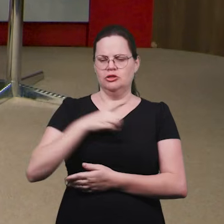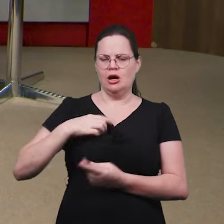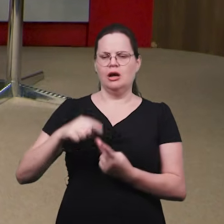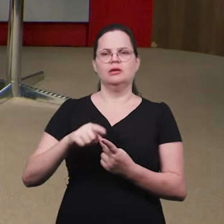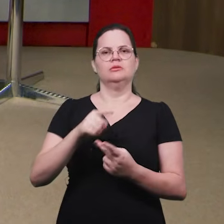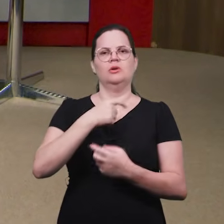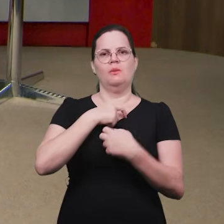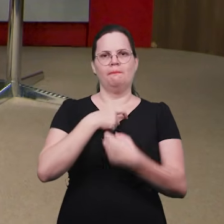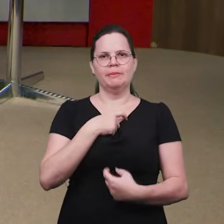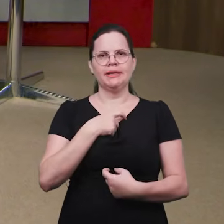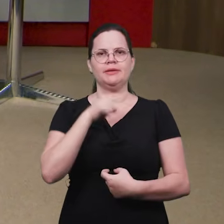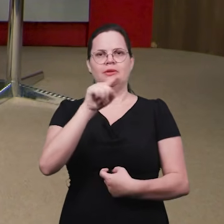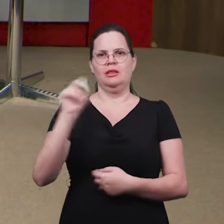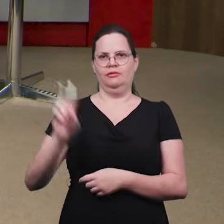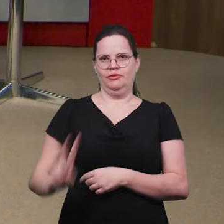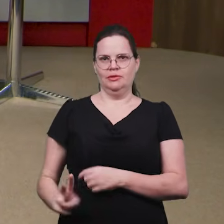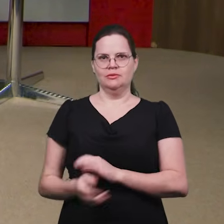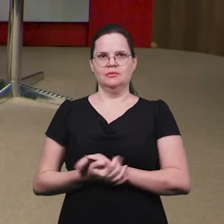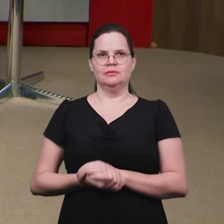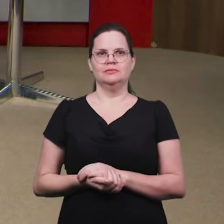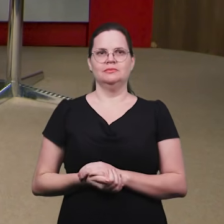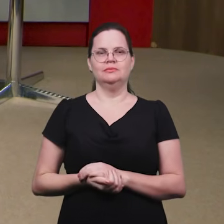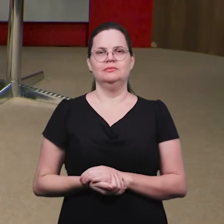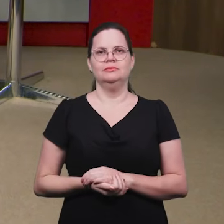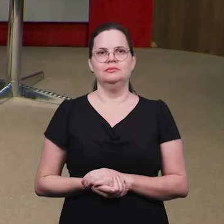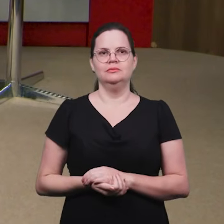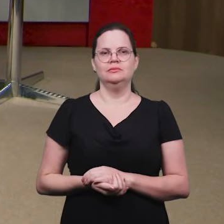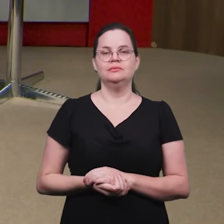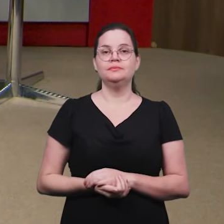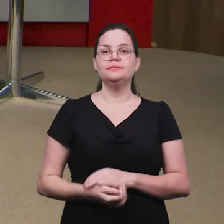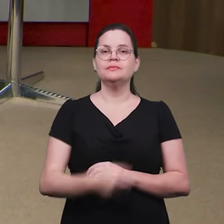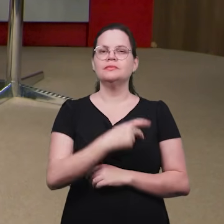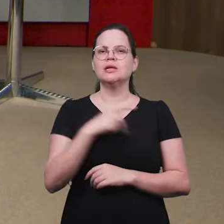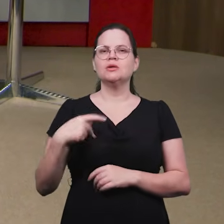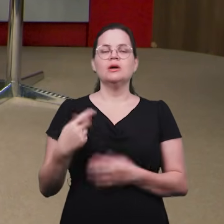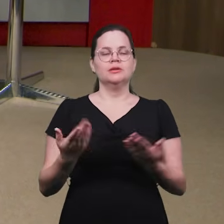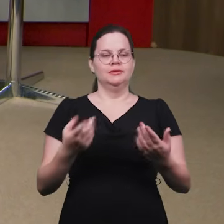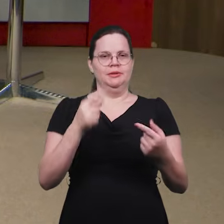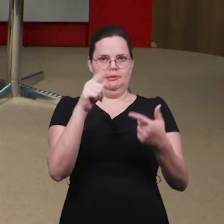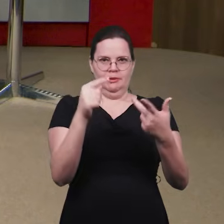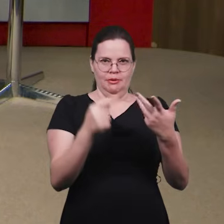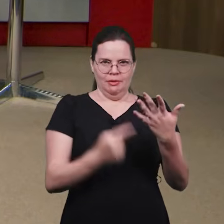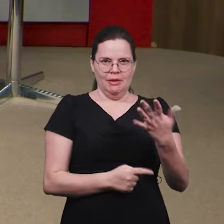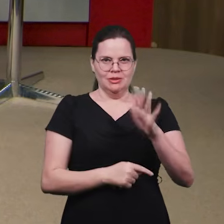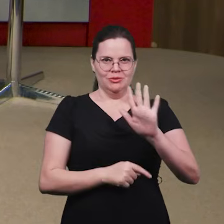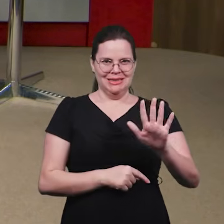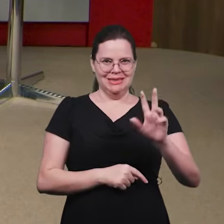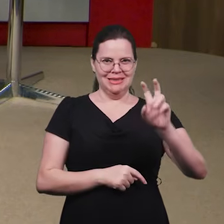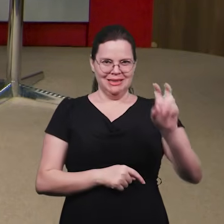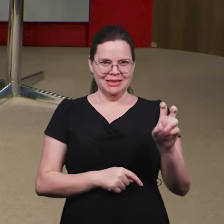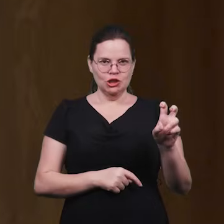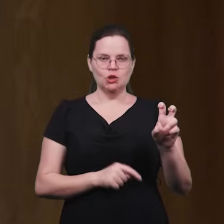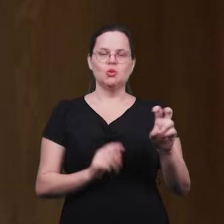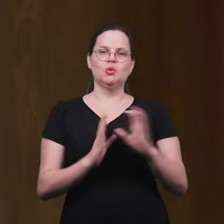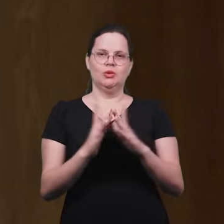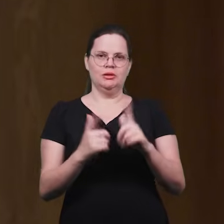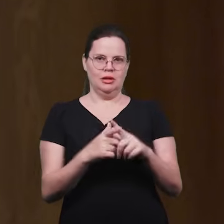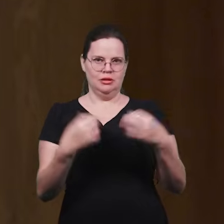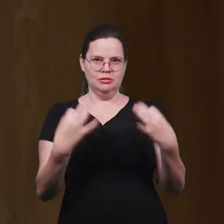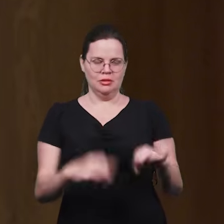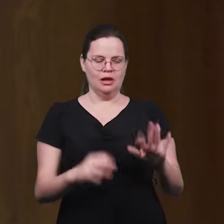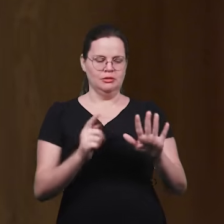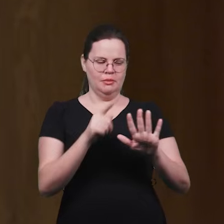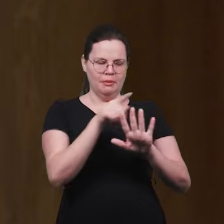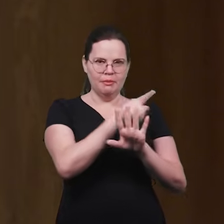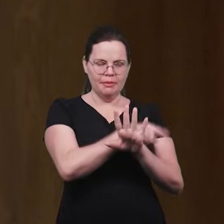obreiros, hoje na Venezuela. Pastor, e essas igrejas, são 5, né? 5 igrejas ali